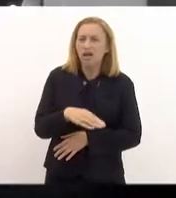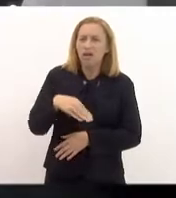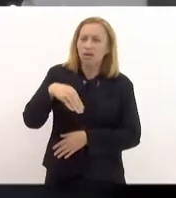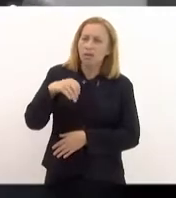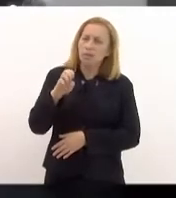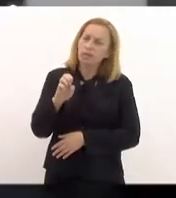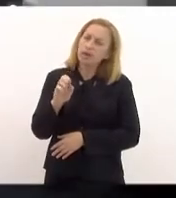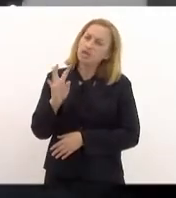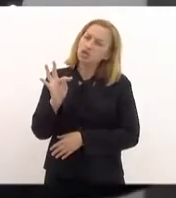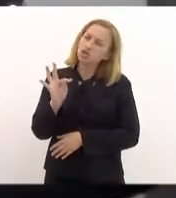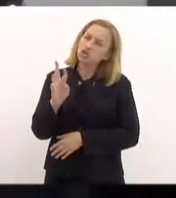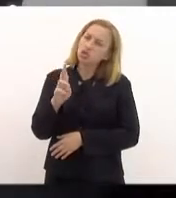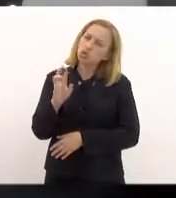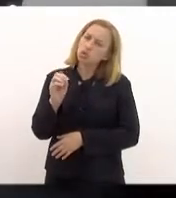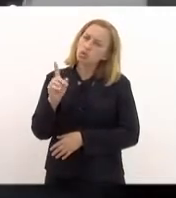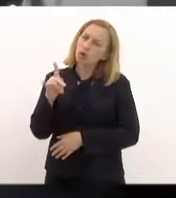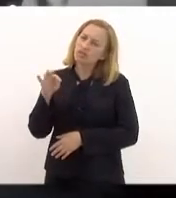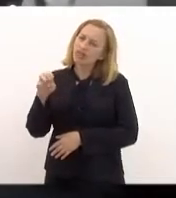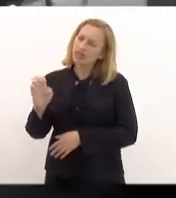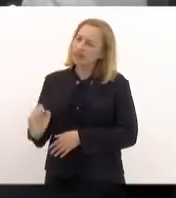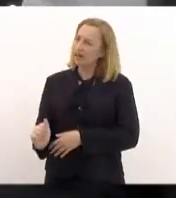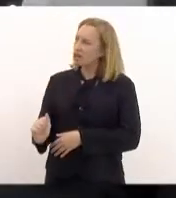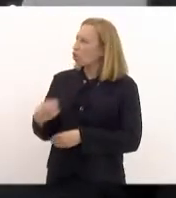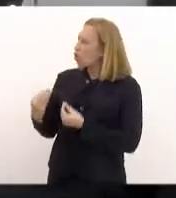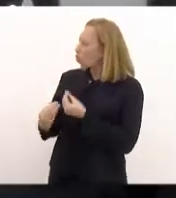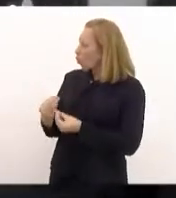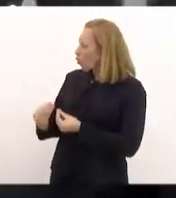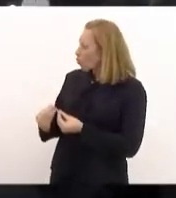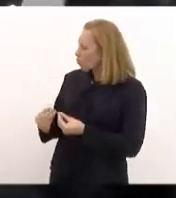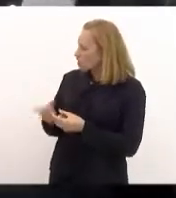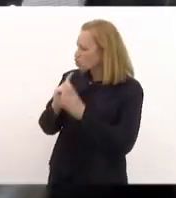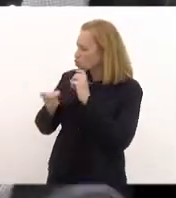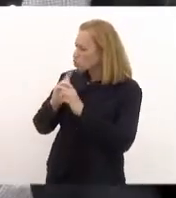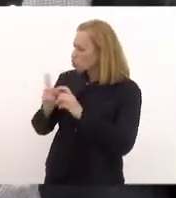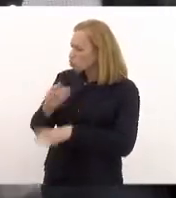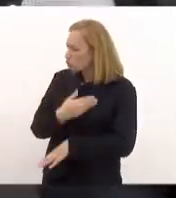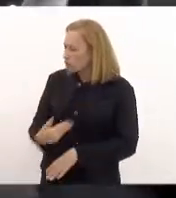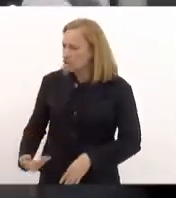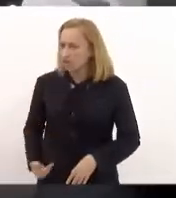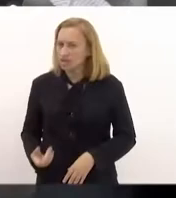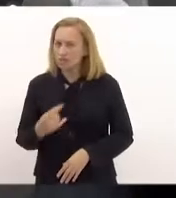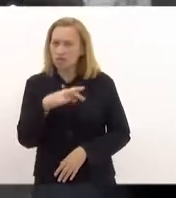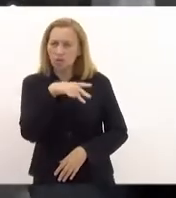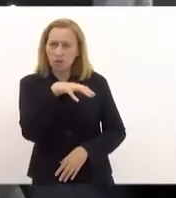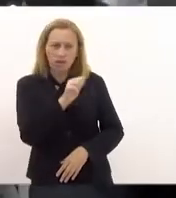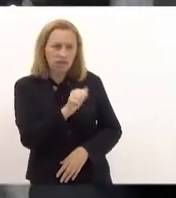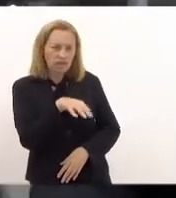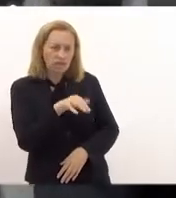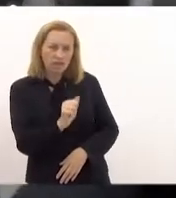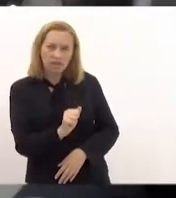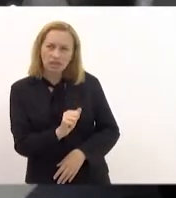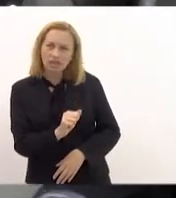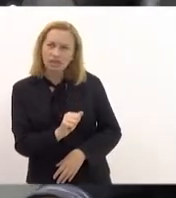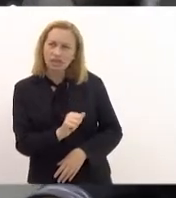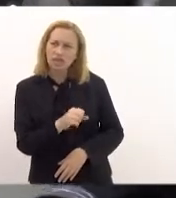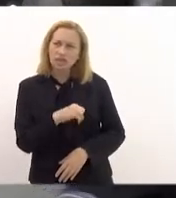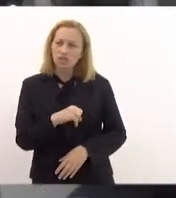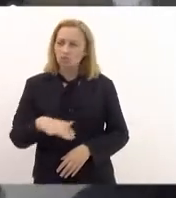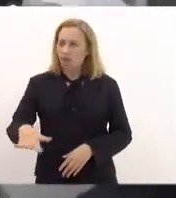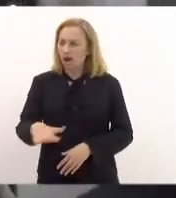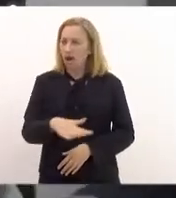Como é que você vai discutir governança metropolitana de uma área que